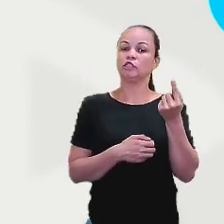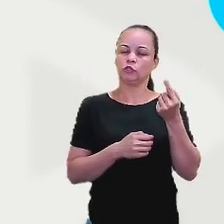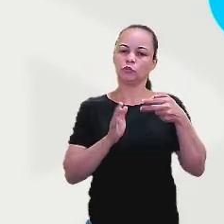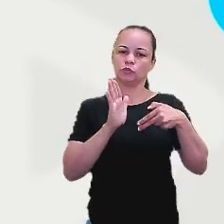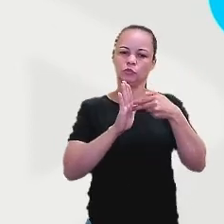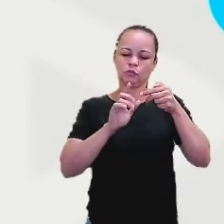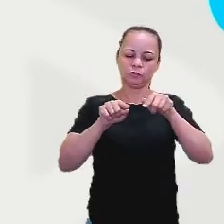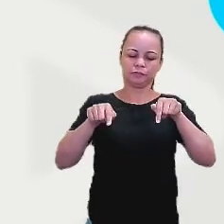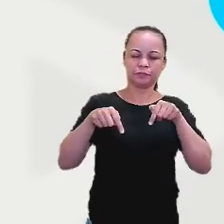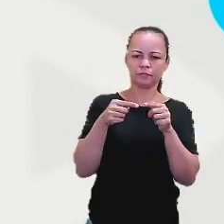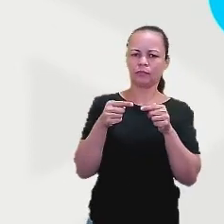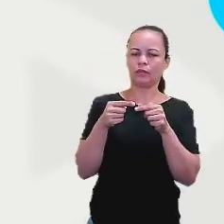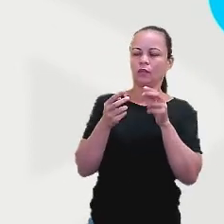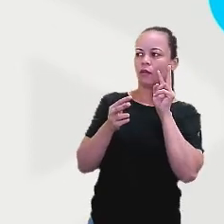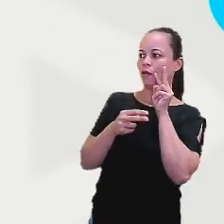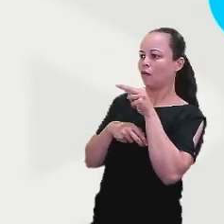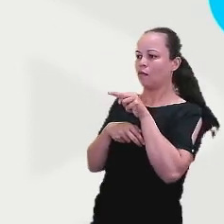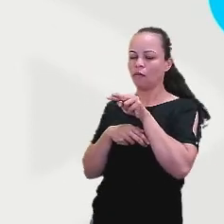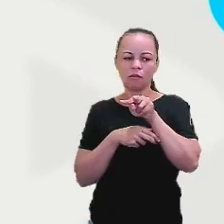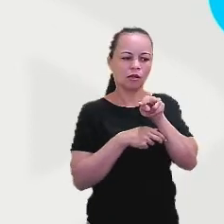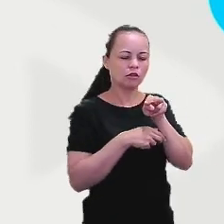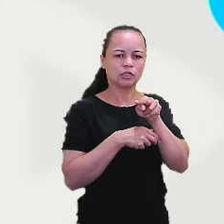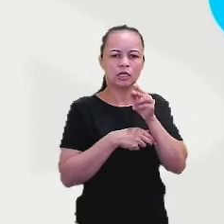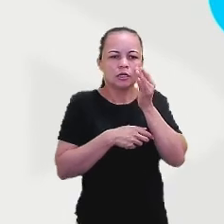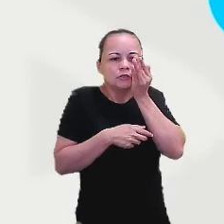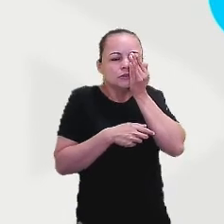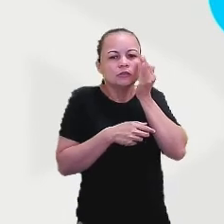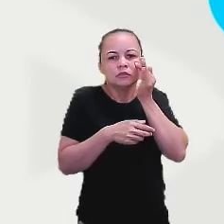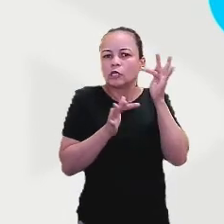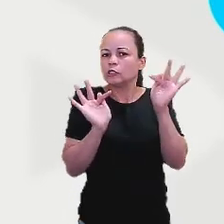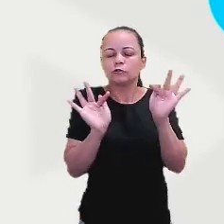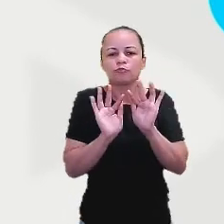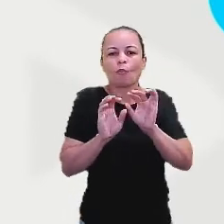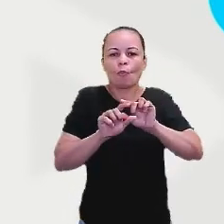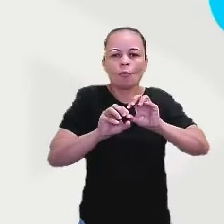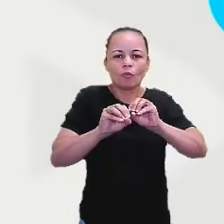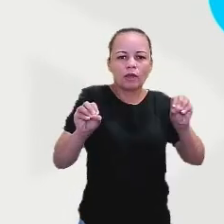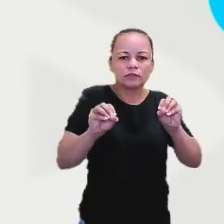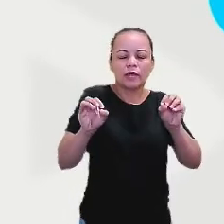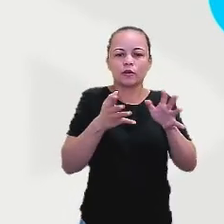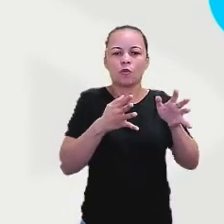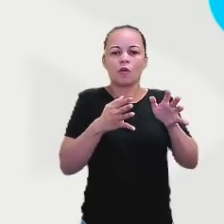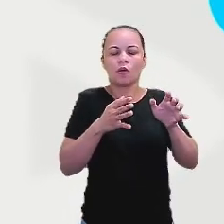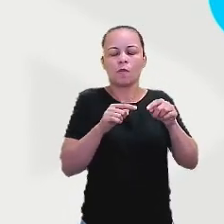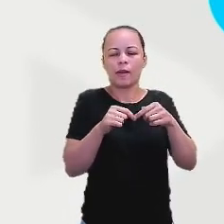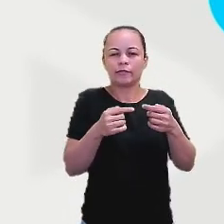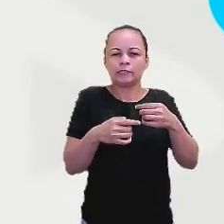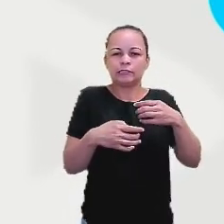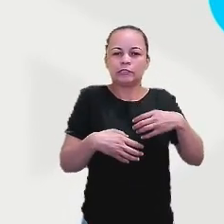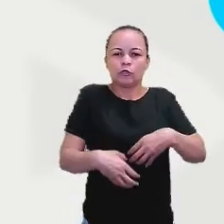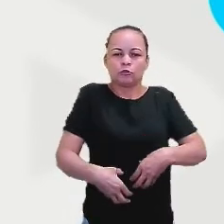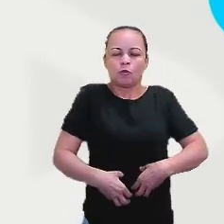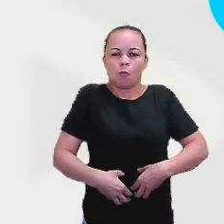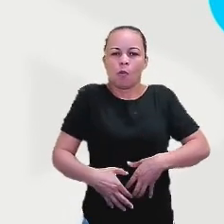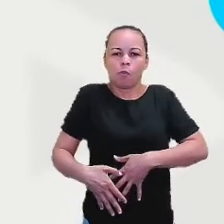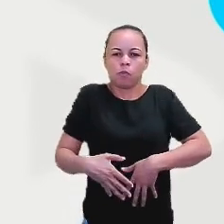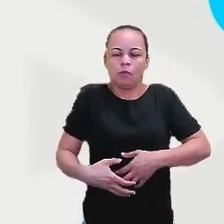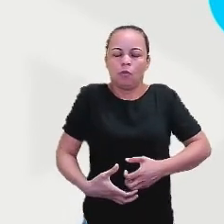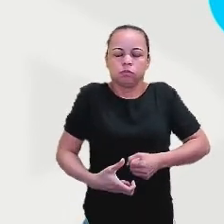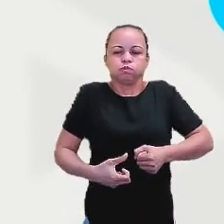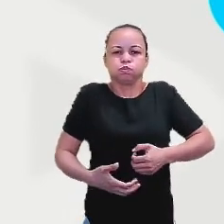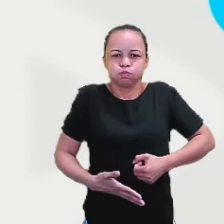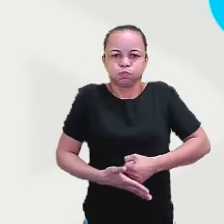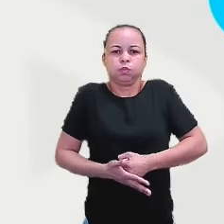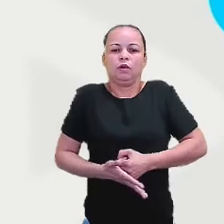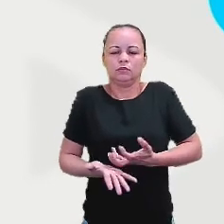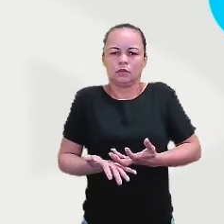em volta, ninguém. Ele não sentia mais dor de dente, mas um peso no estômago. Ah, não, disse ele, eu comi o